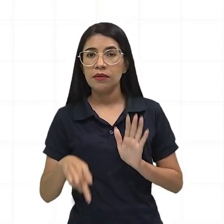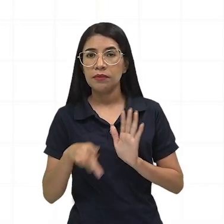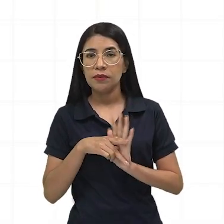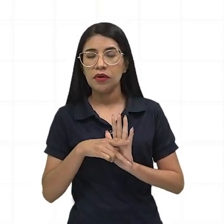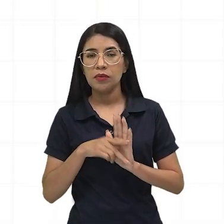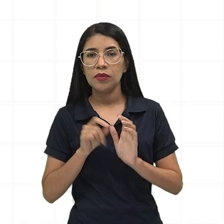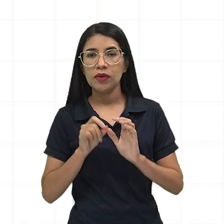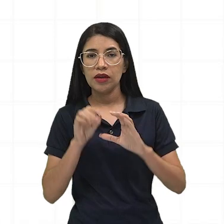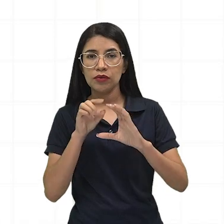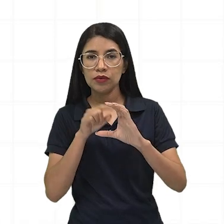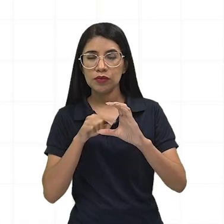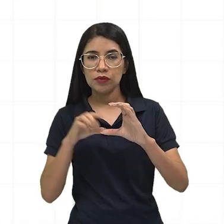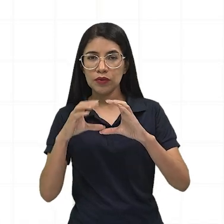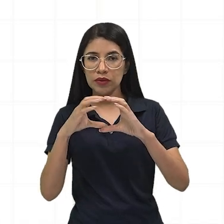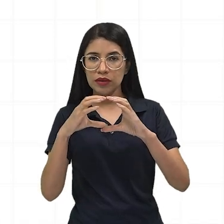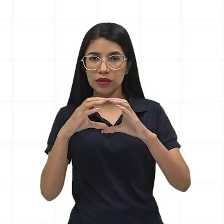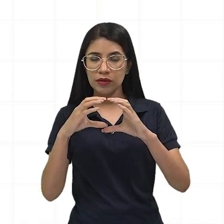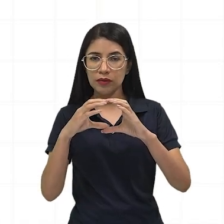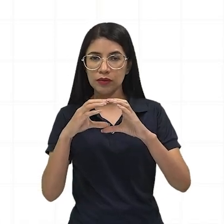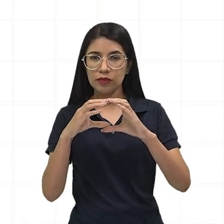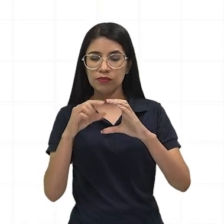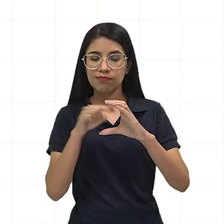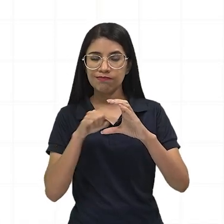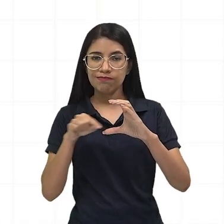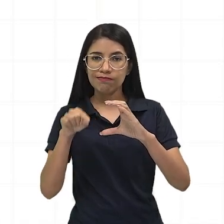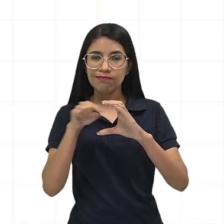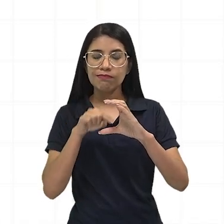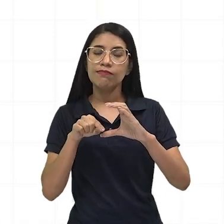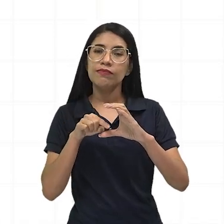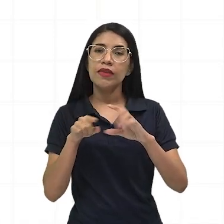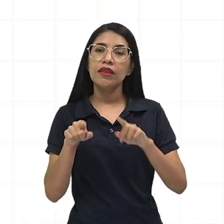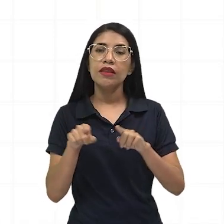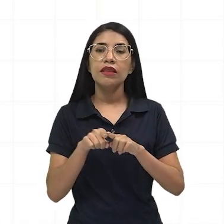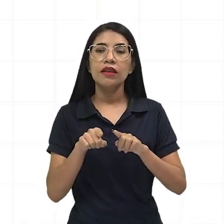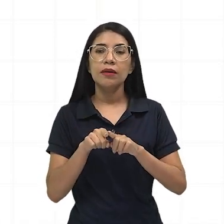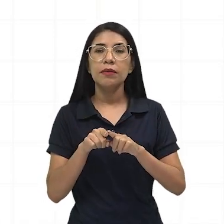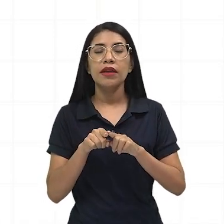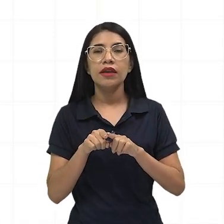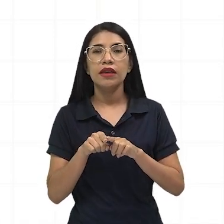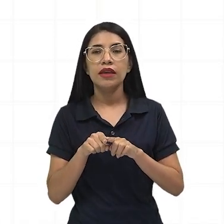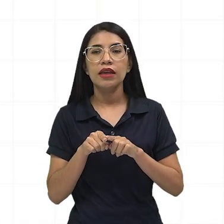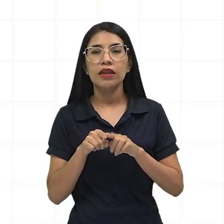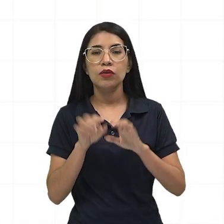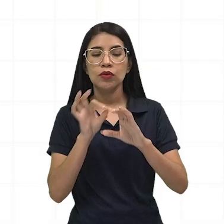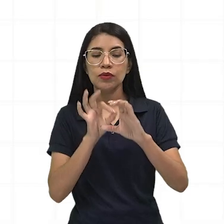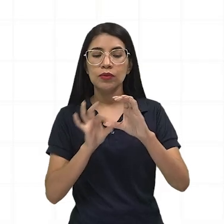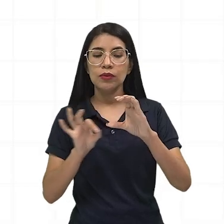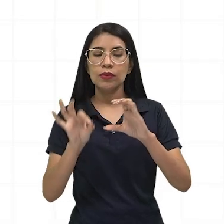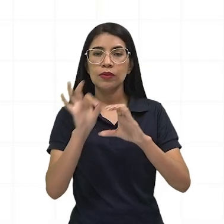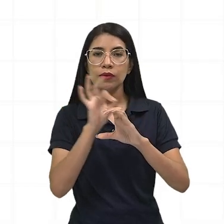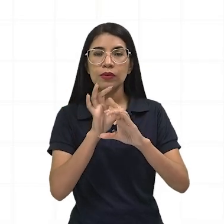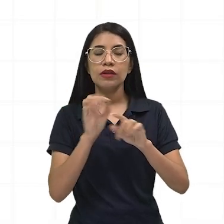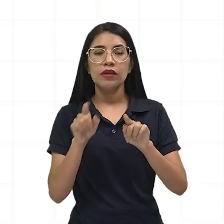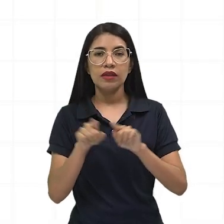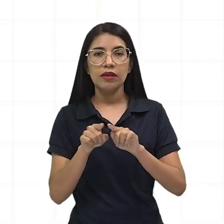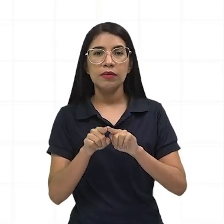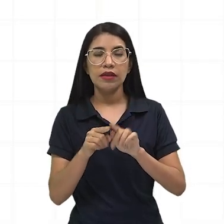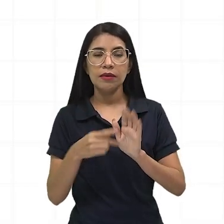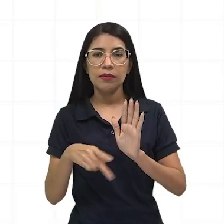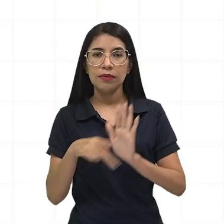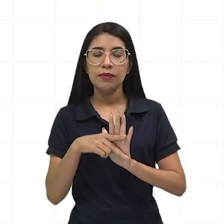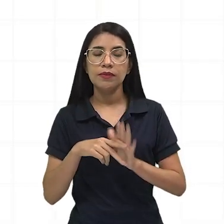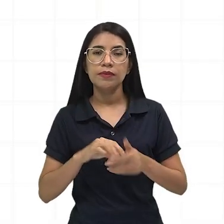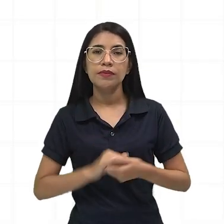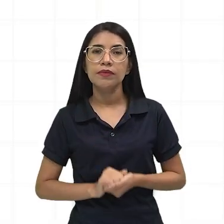ao círculo. Inclusive esses que estão aqui na nossa borda. Então, lemos assim, ó, a